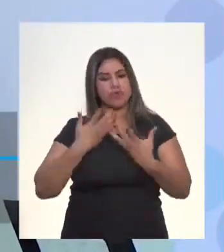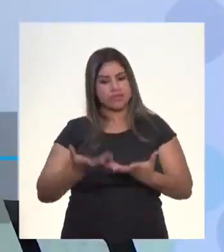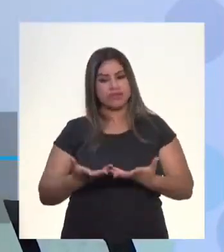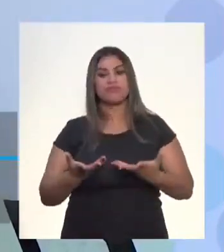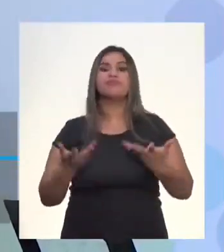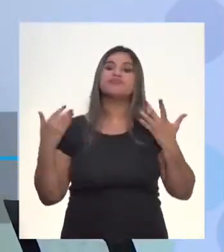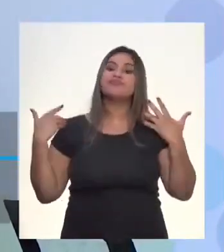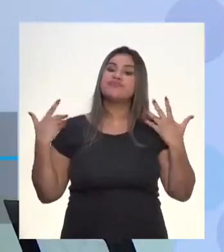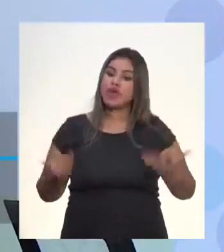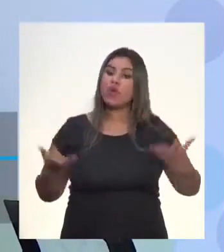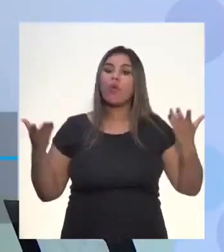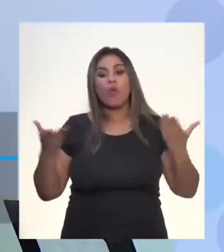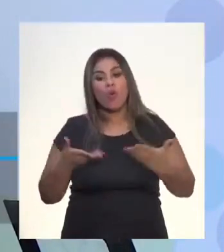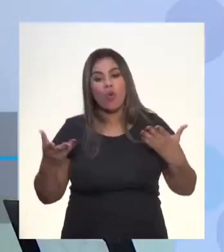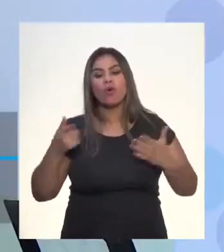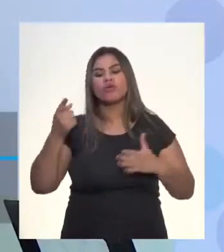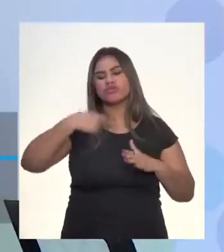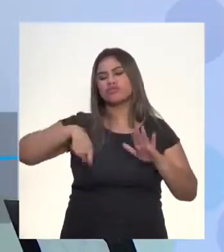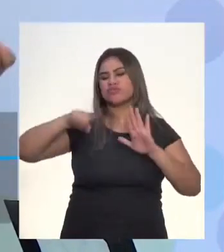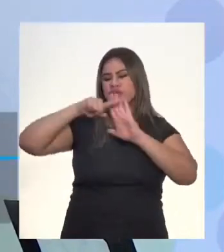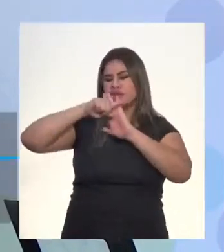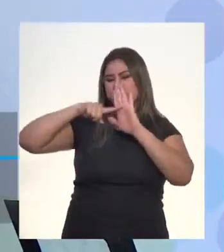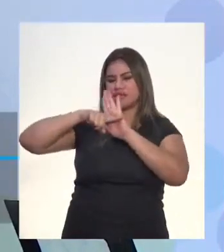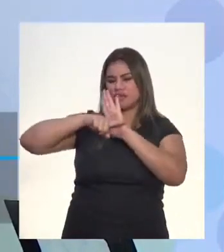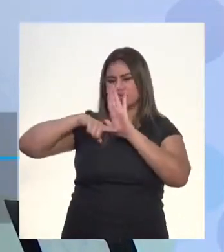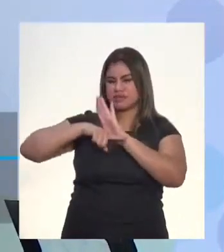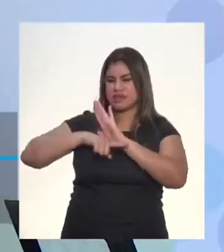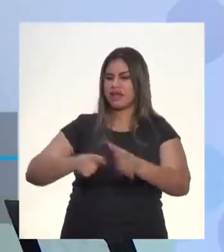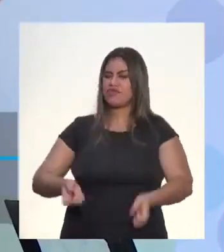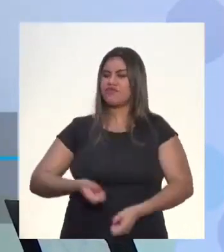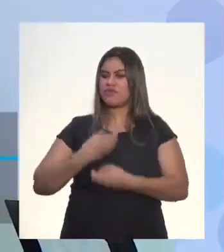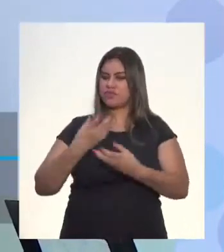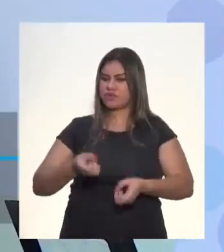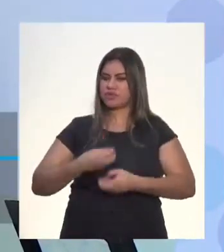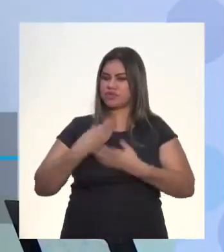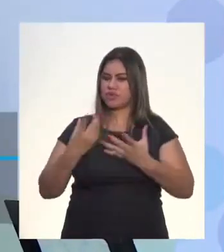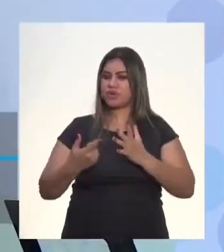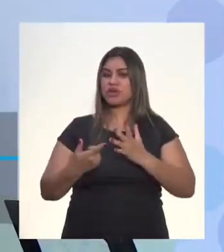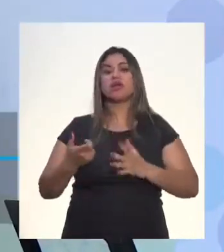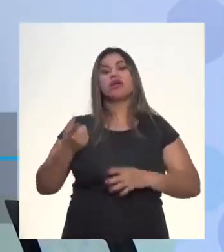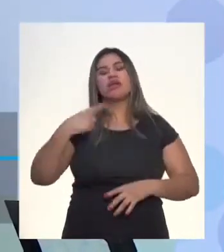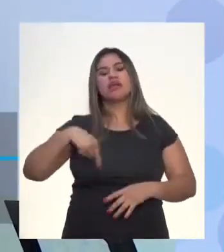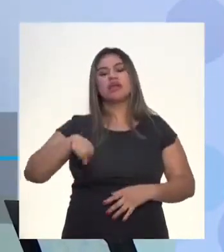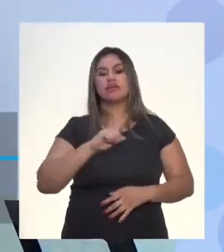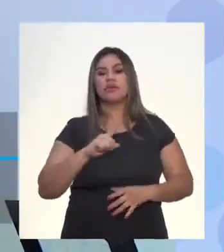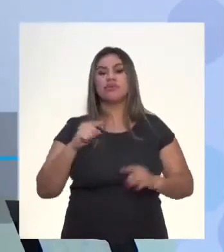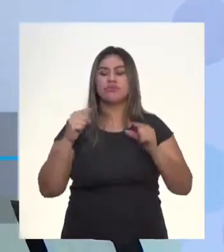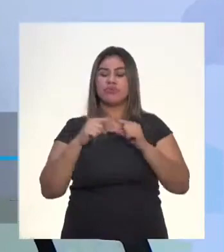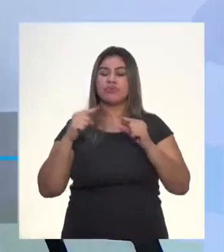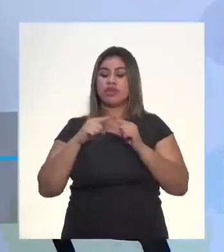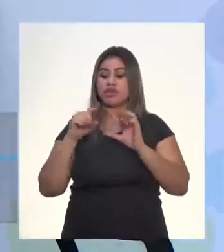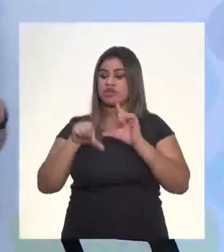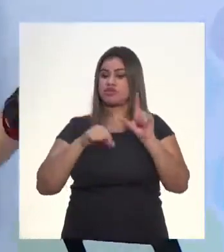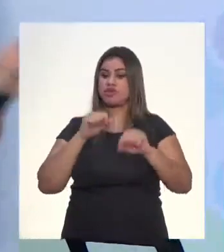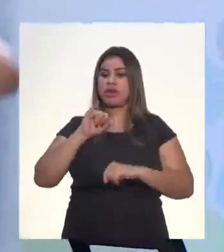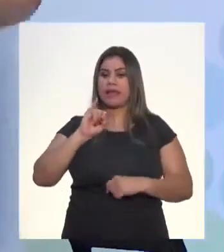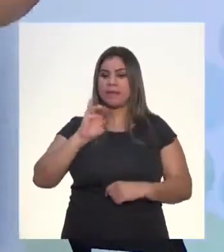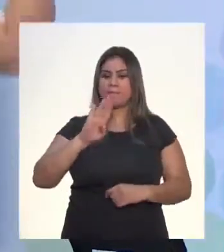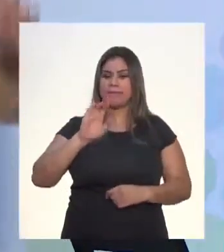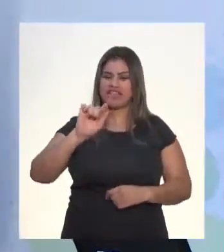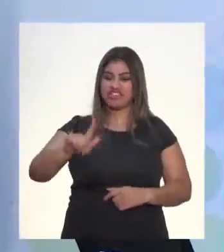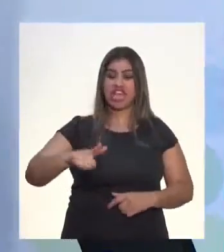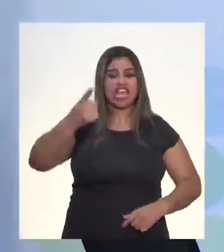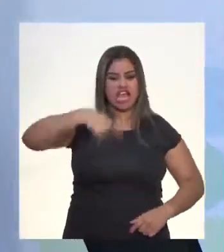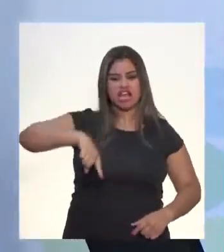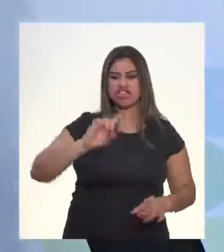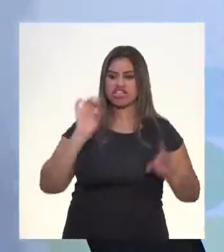justamente, hoje, a gente vai fazer análise de alguns dados com vocês, que justamente a gente tirou do IBGE. Então, o IBGE que segure a gente hoje, que hoje a gente